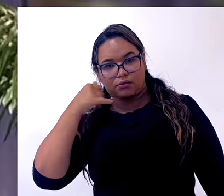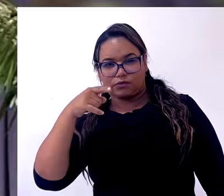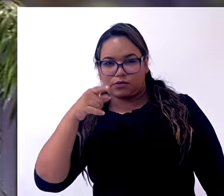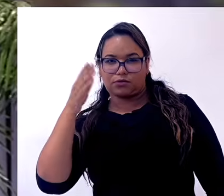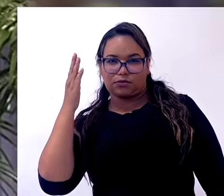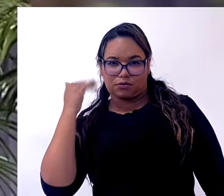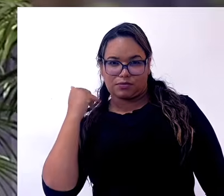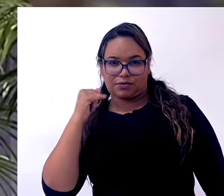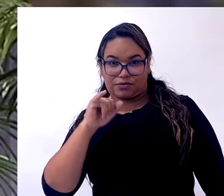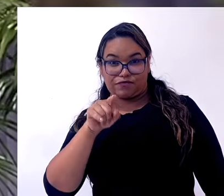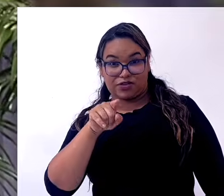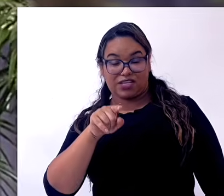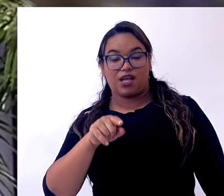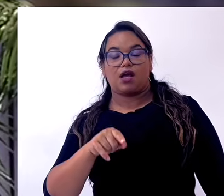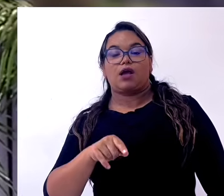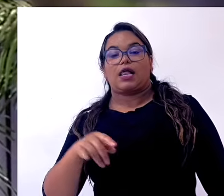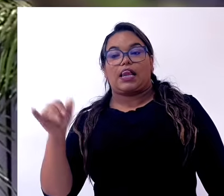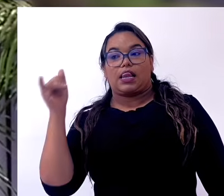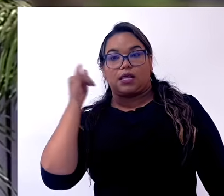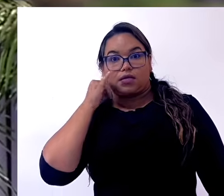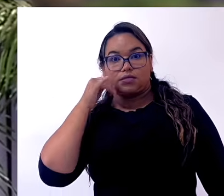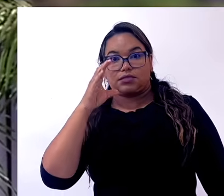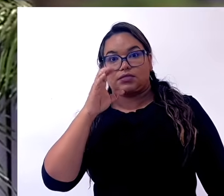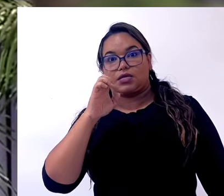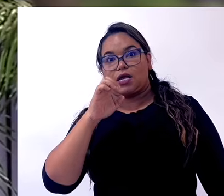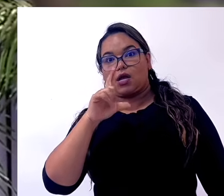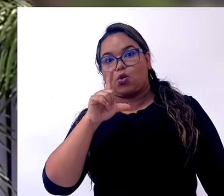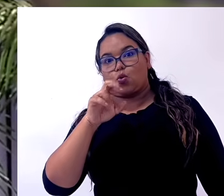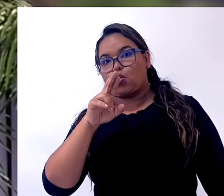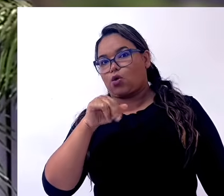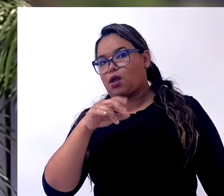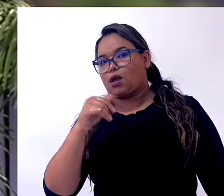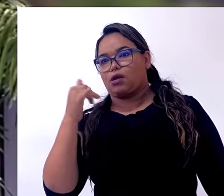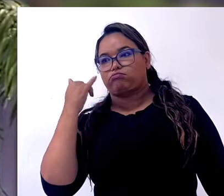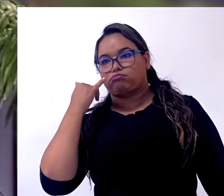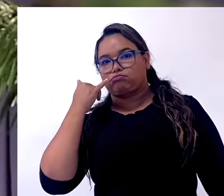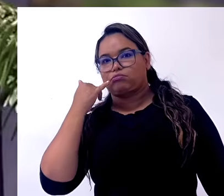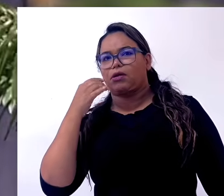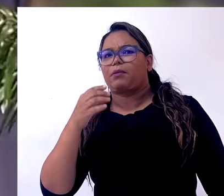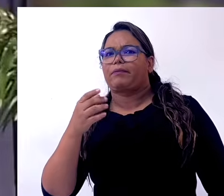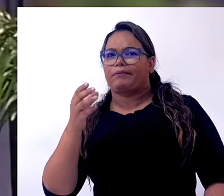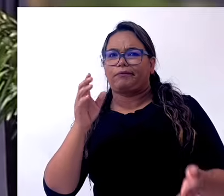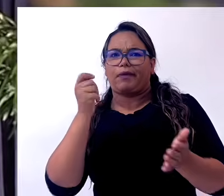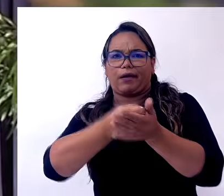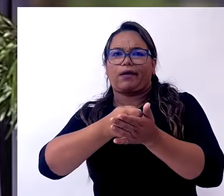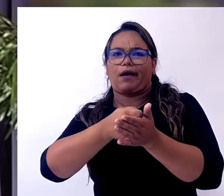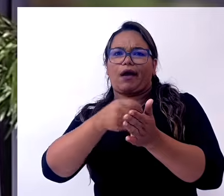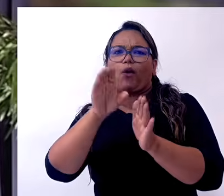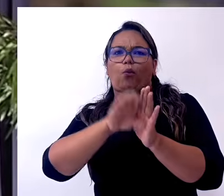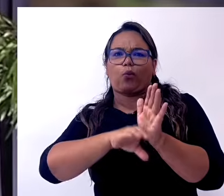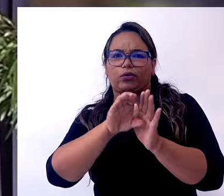Essa informação foi divulgada. A informação era de que houve um grupo terrorista, terroristas árabes,